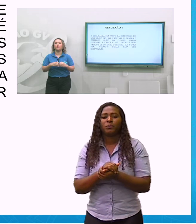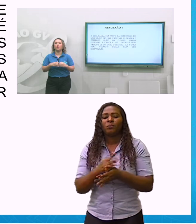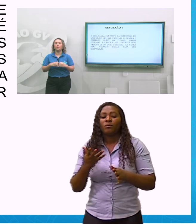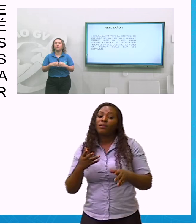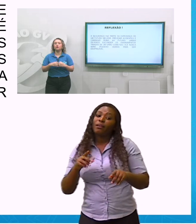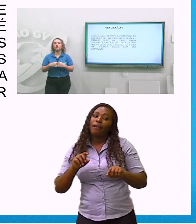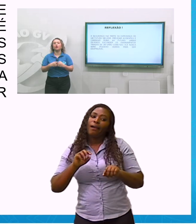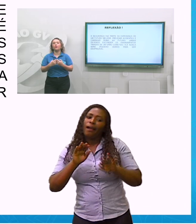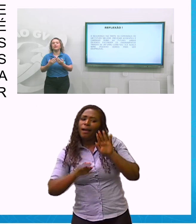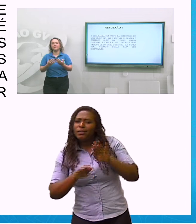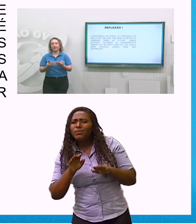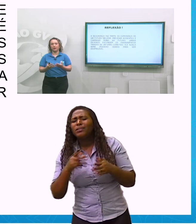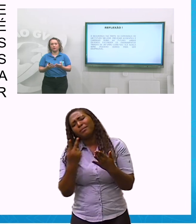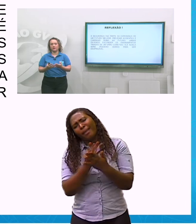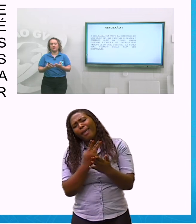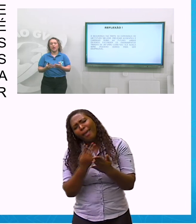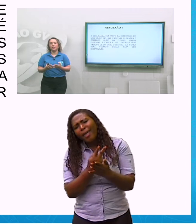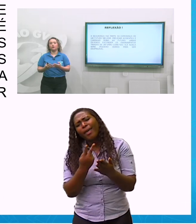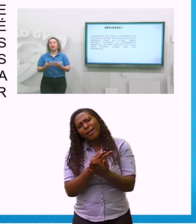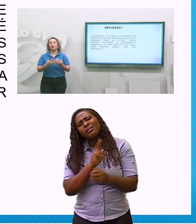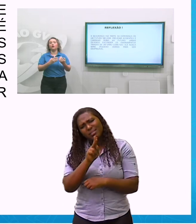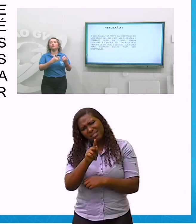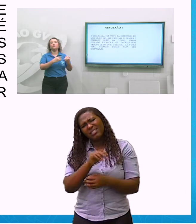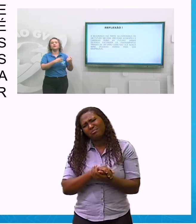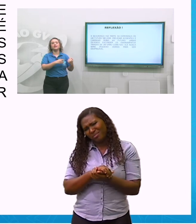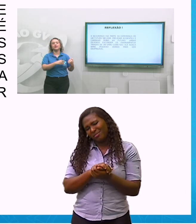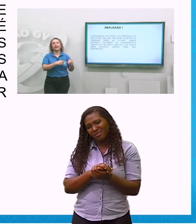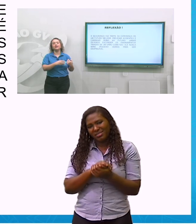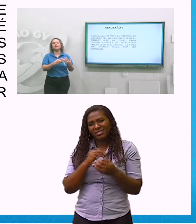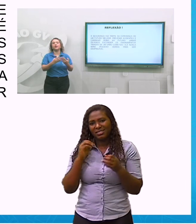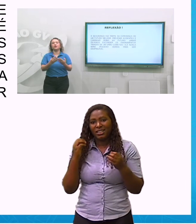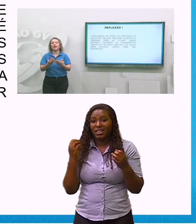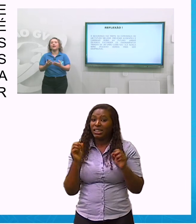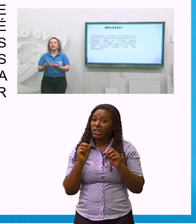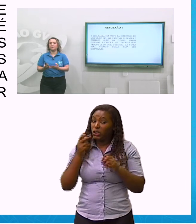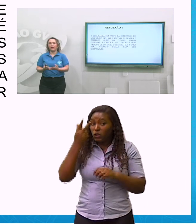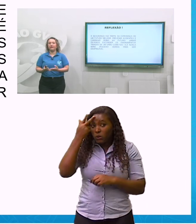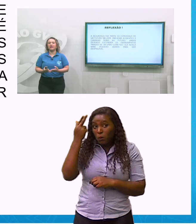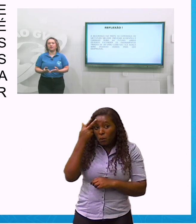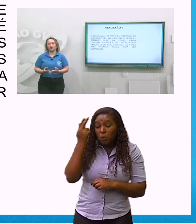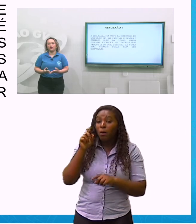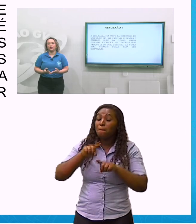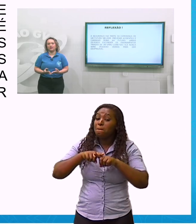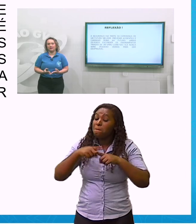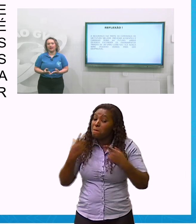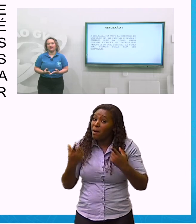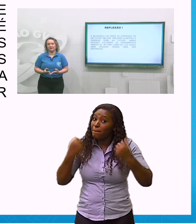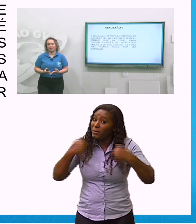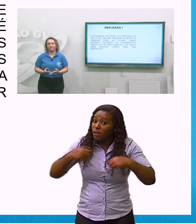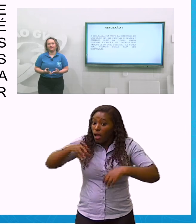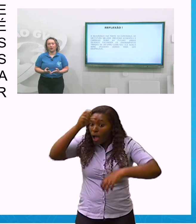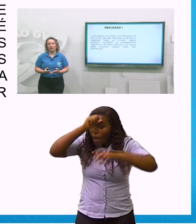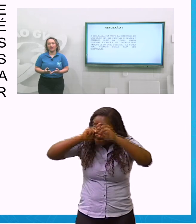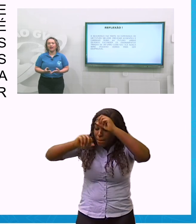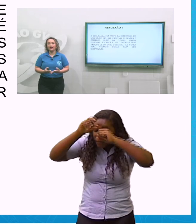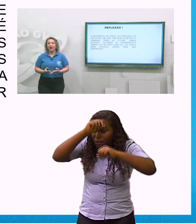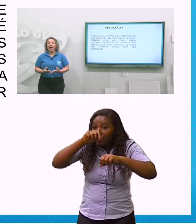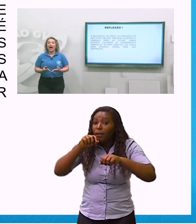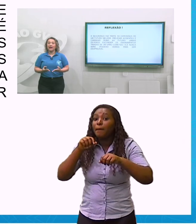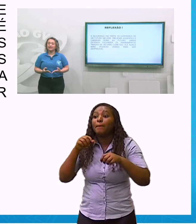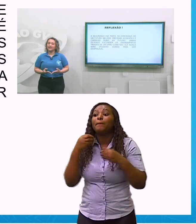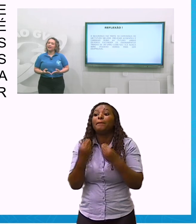nos proporcionam acertos. Então, de acordo com os acidentes, é que geram as prevenções de acidentes,